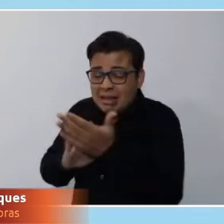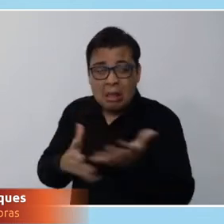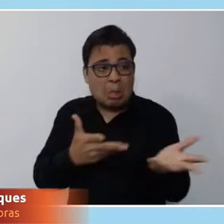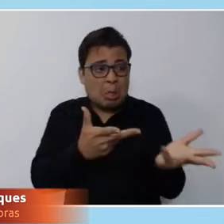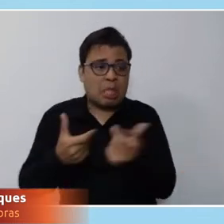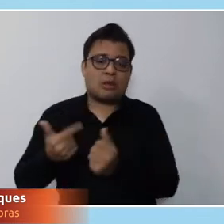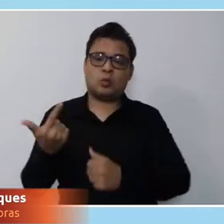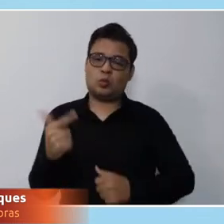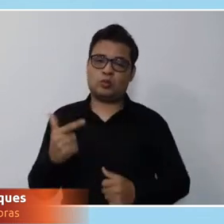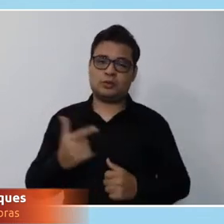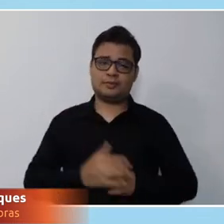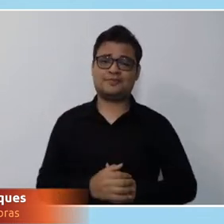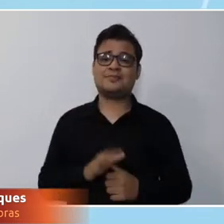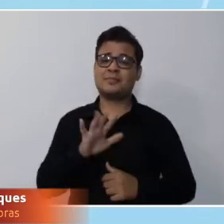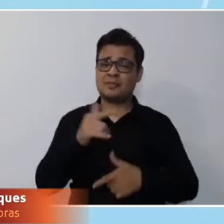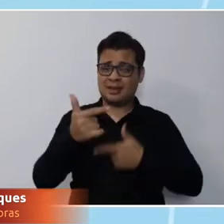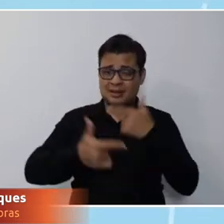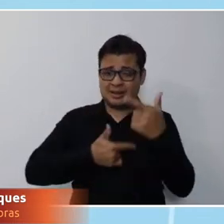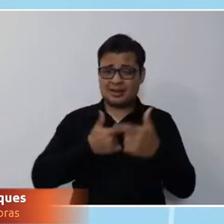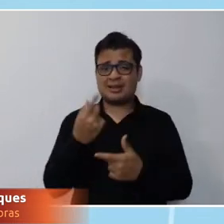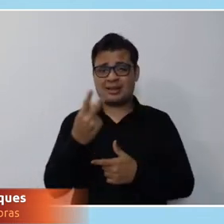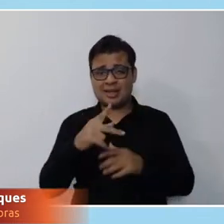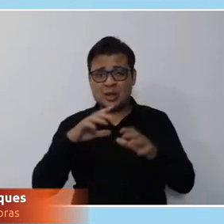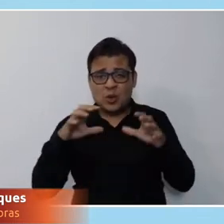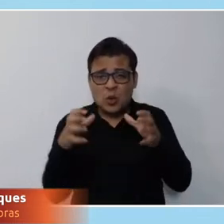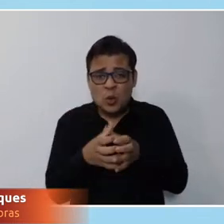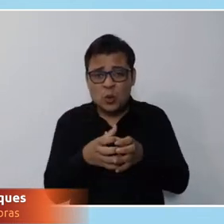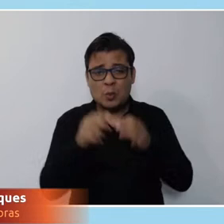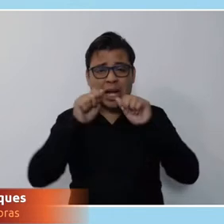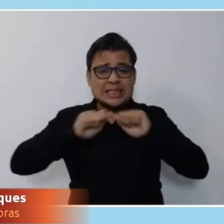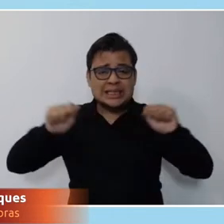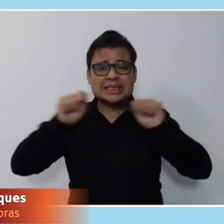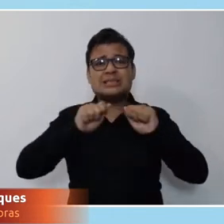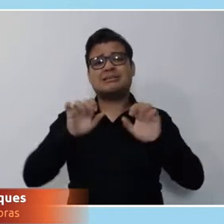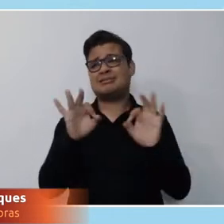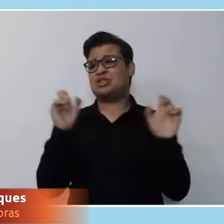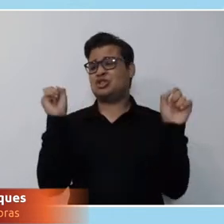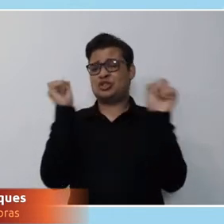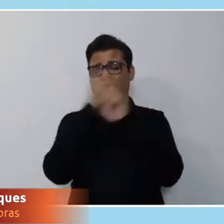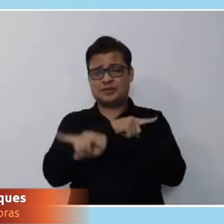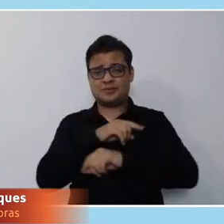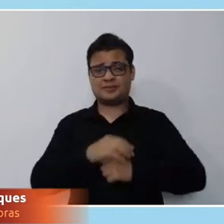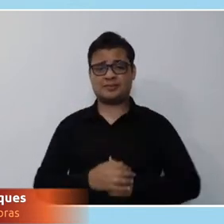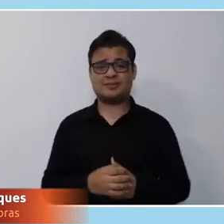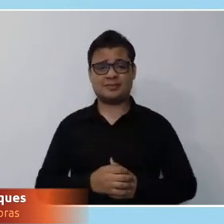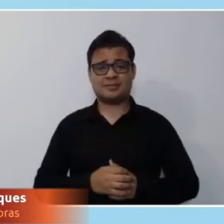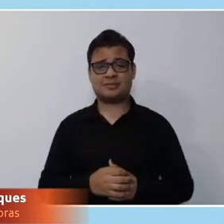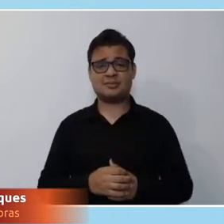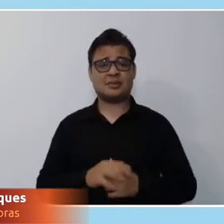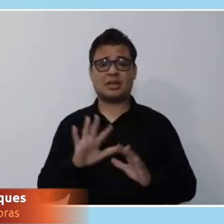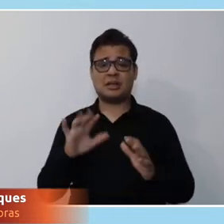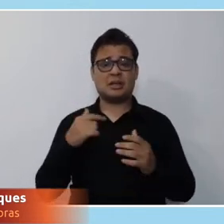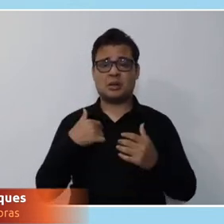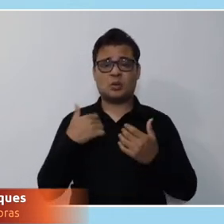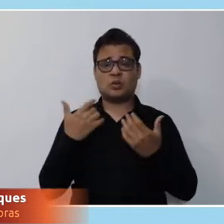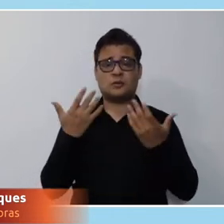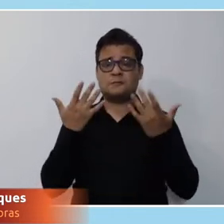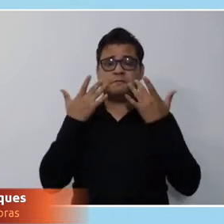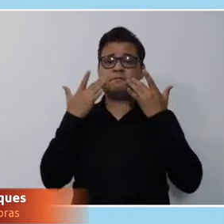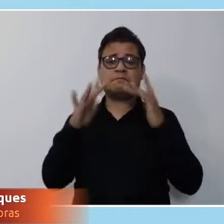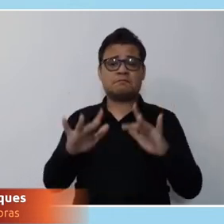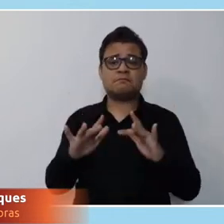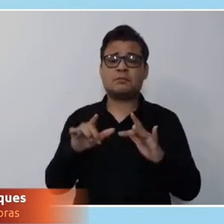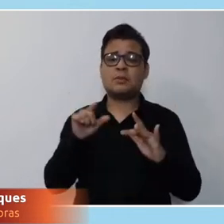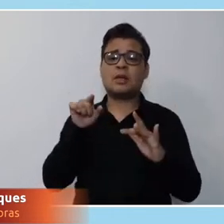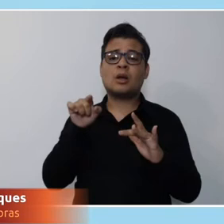do Jair Bolsonaro deve ser uma coisa pavorosa. E claro, a masculinidade eu não tenho nem ideia, e também não gostaria de saber qual